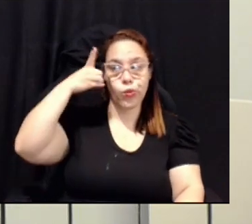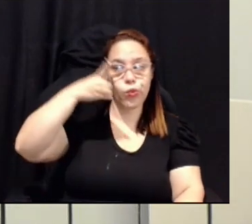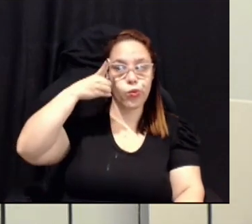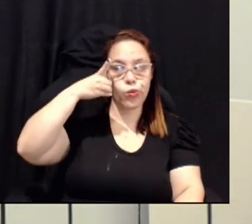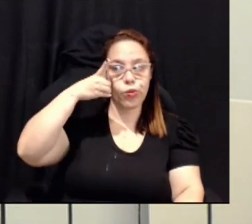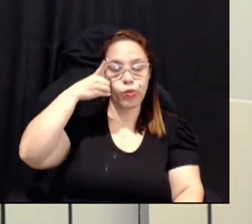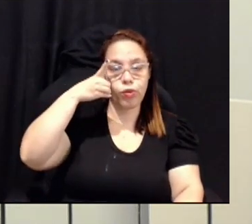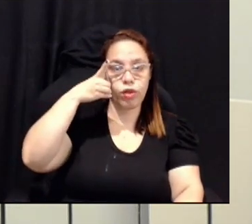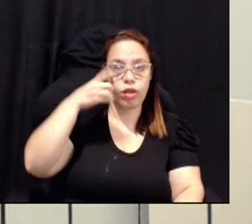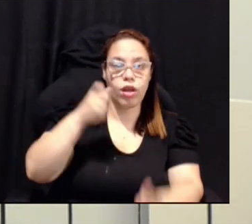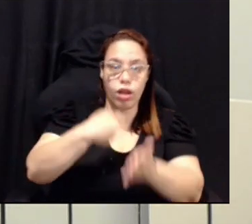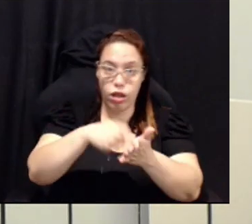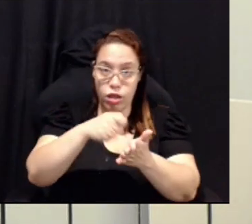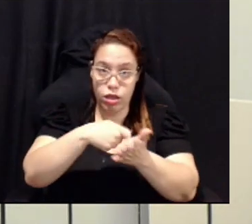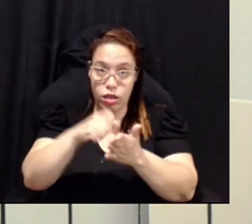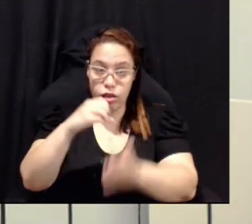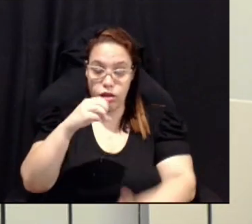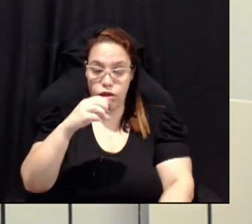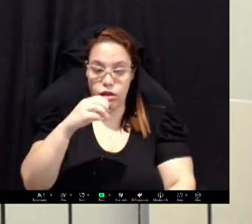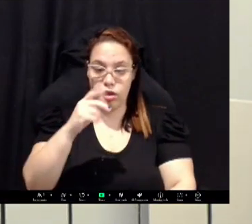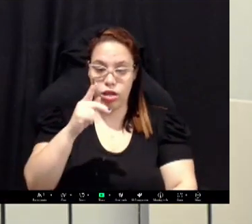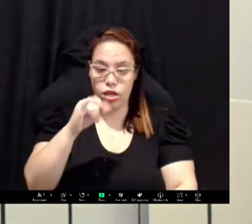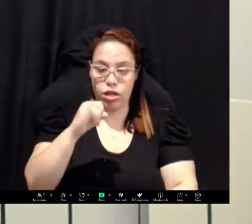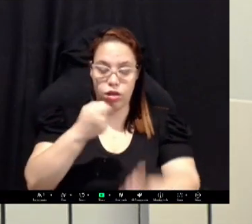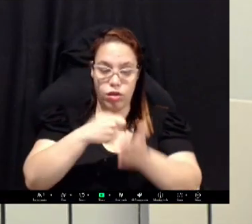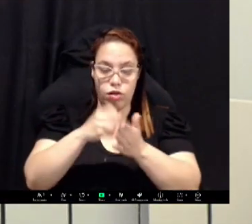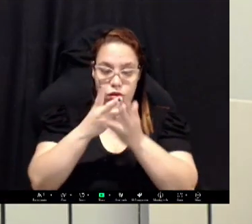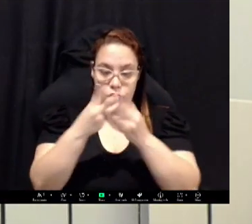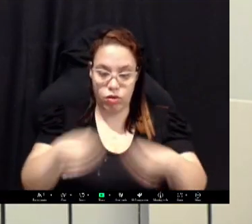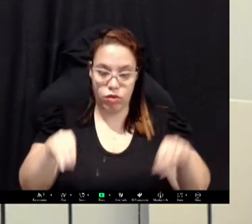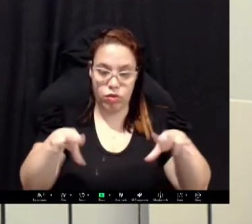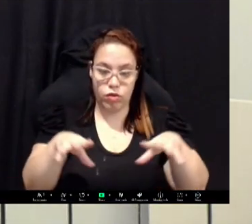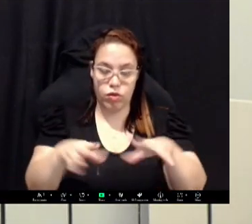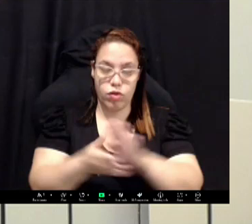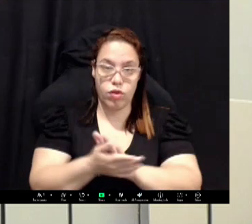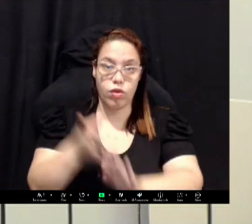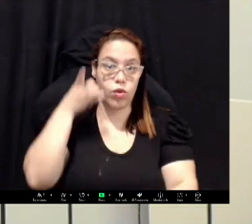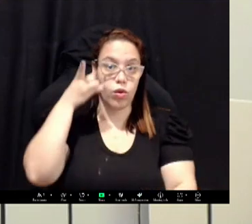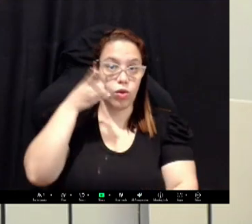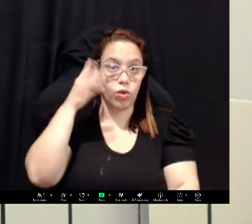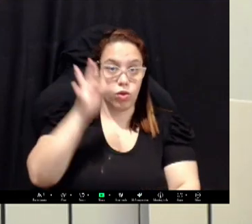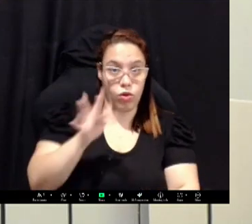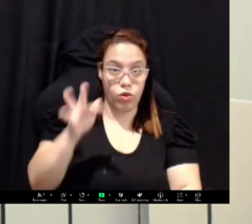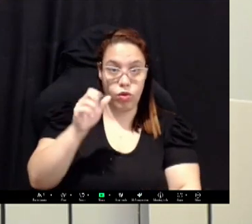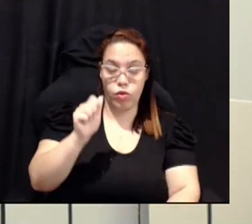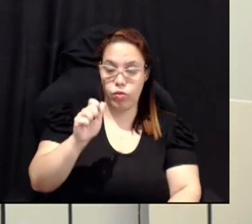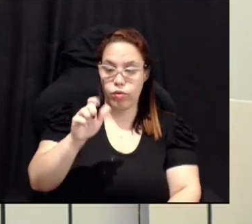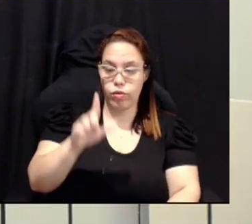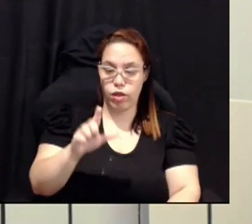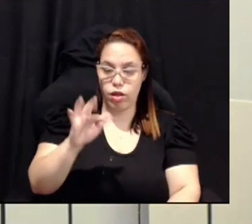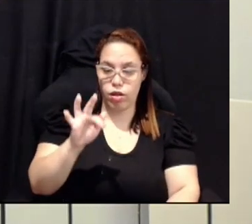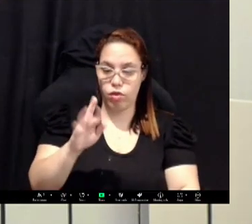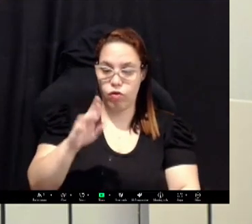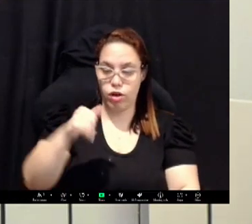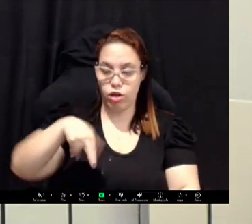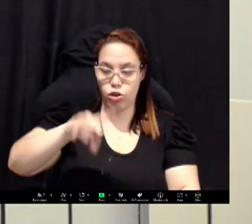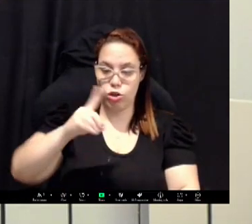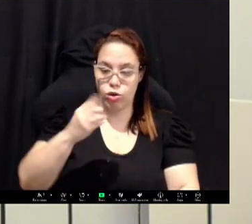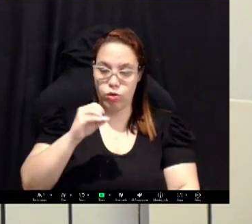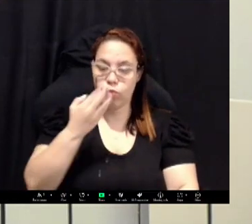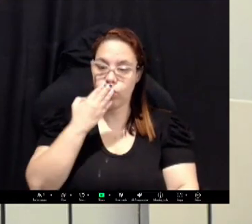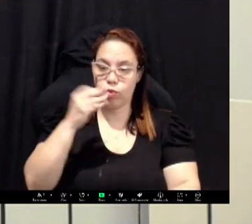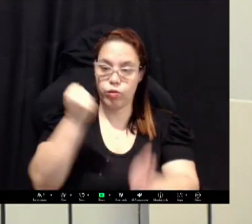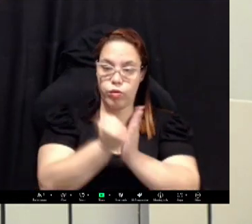assinem a CPI do desperdício dos alimentos. O deputado federal, Alfredinho, do PT, protocolou um pedido de abertura